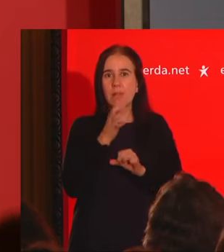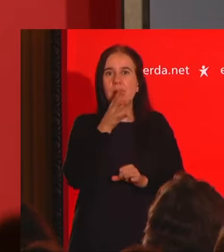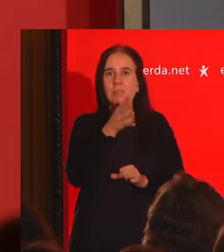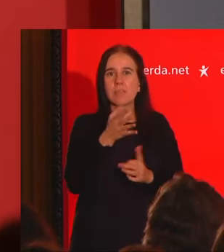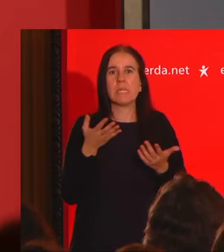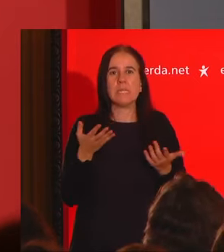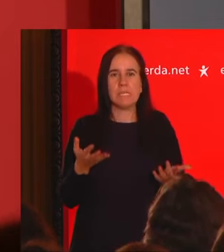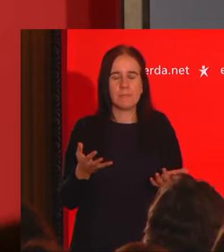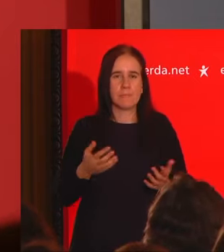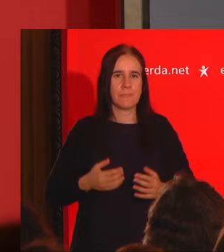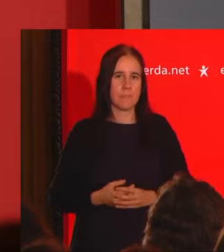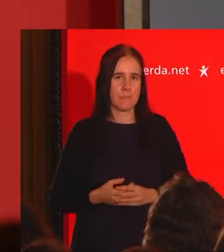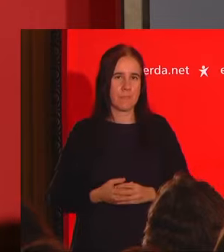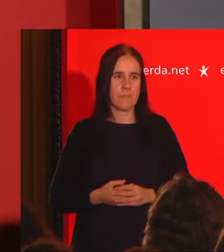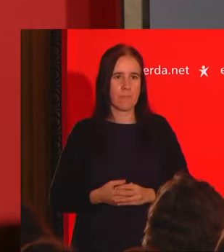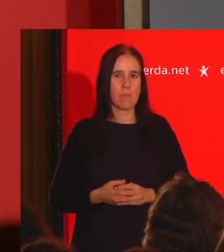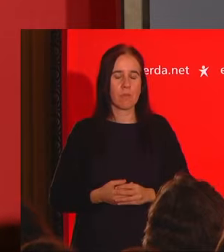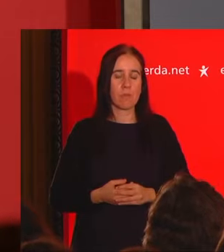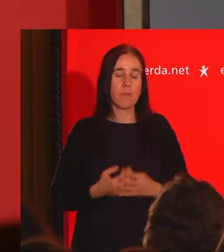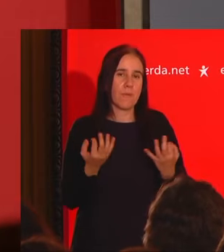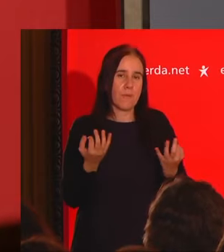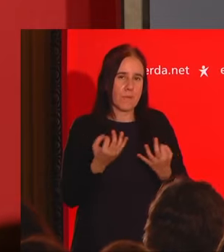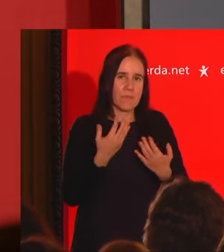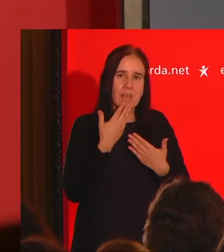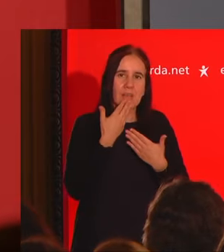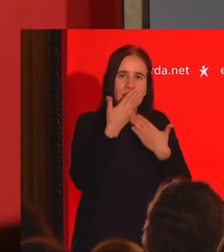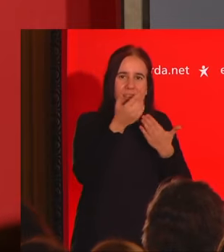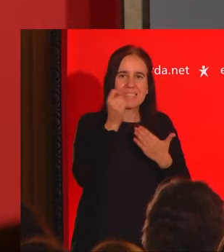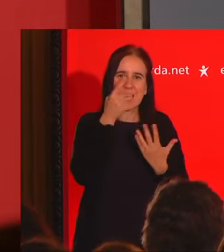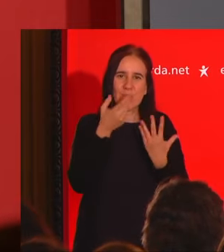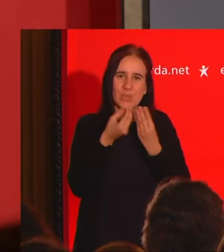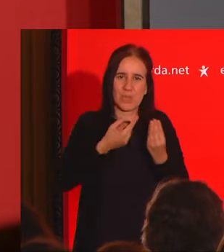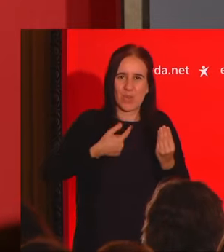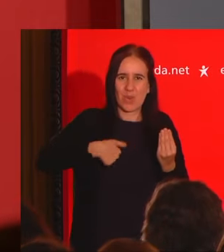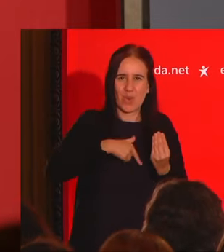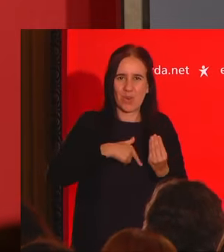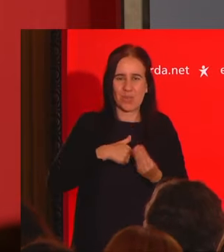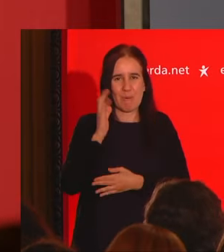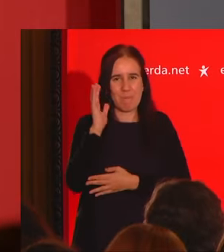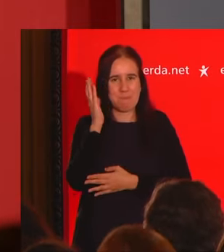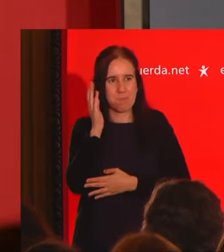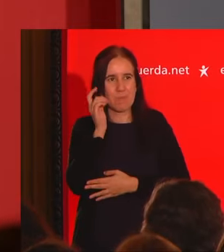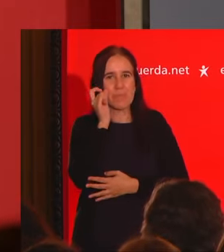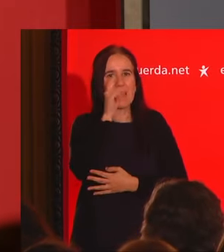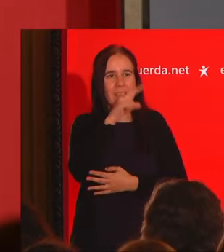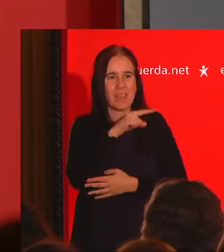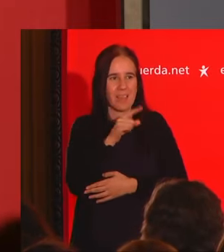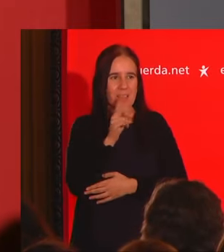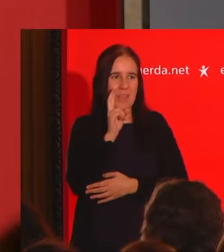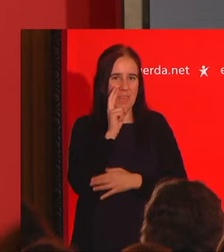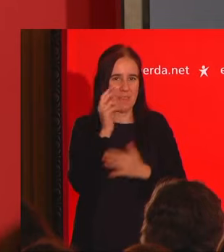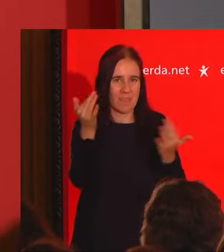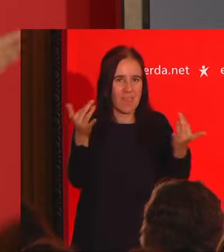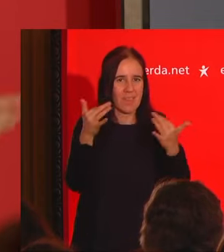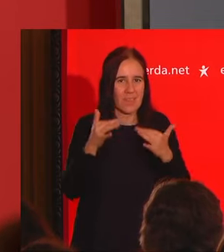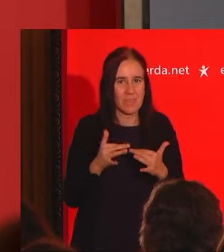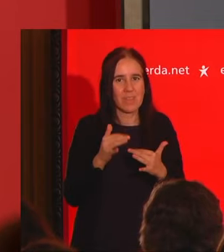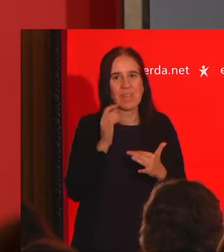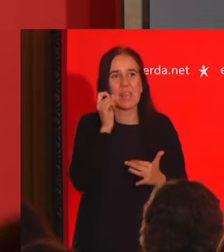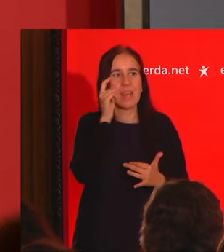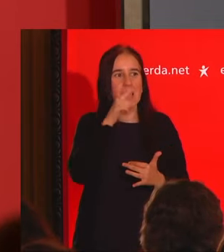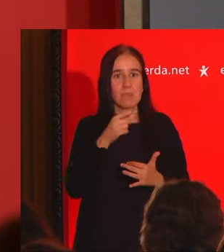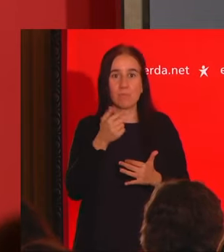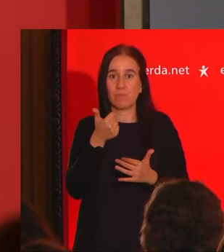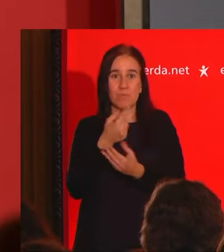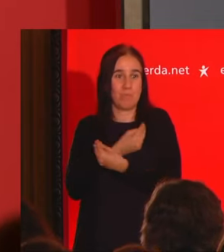seguinte, agradecendo naturalmente a quem se juntou a nós nesta sessão, a quem veio assistir, a quem, não sendo